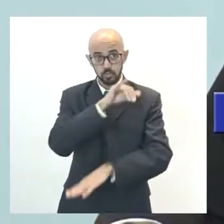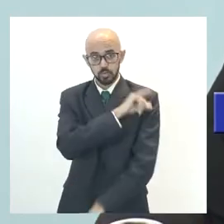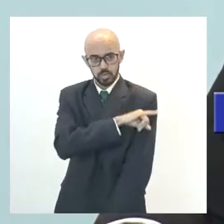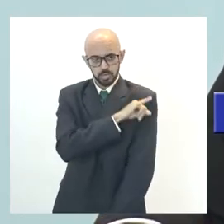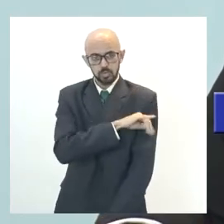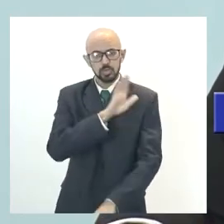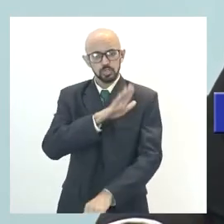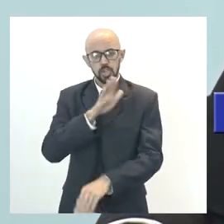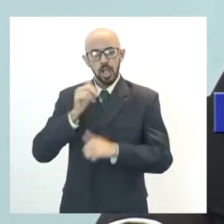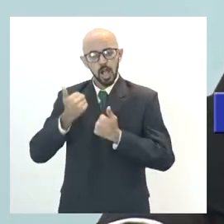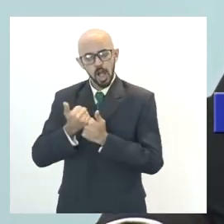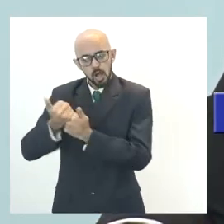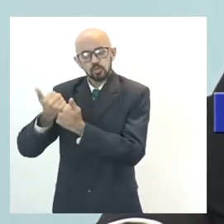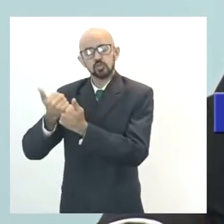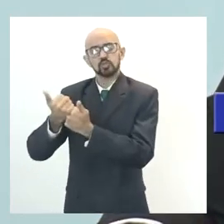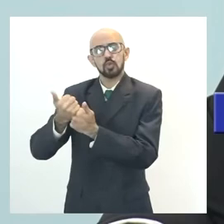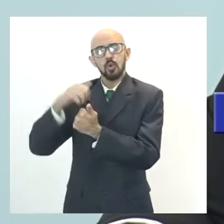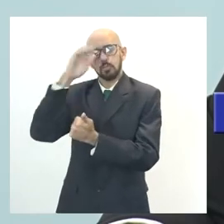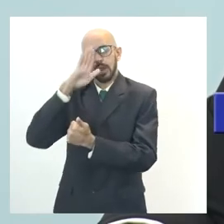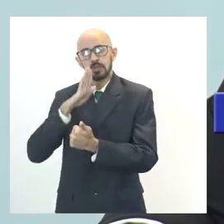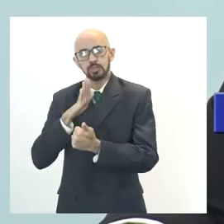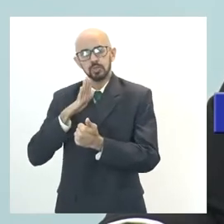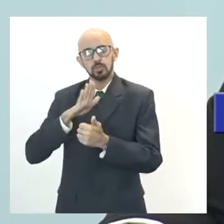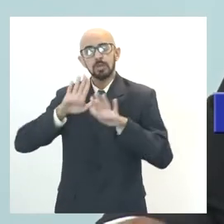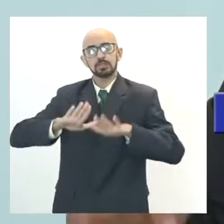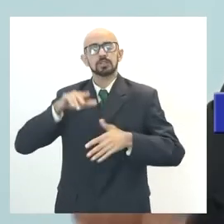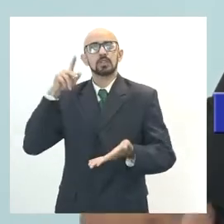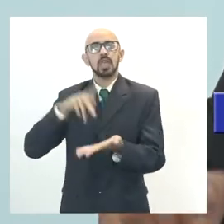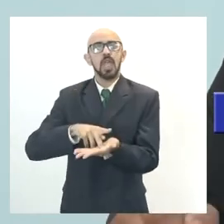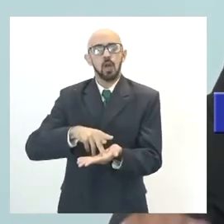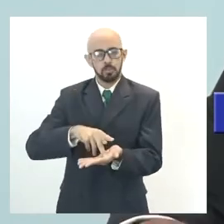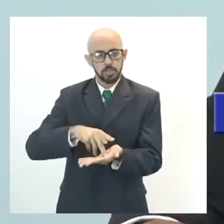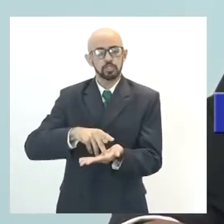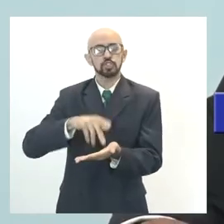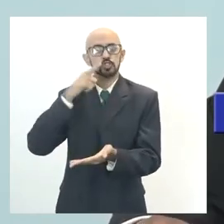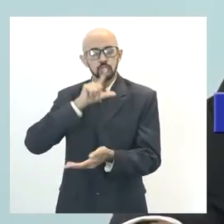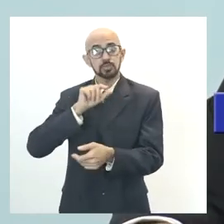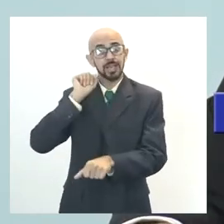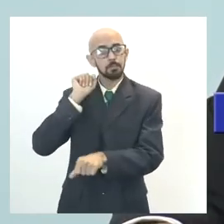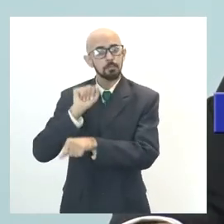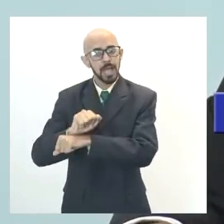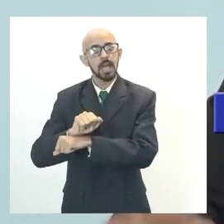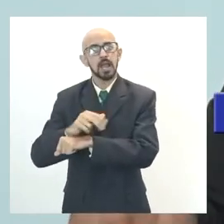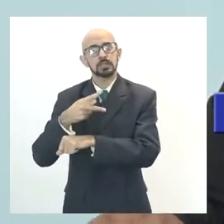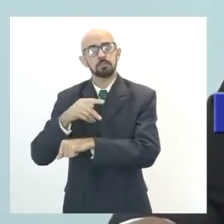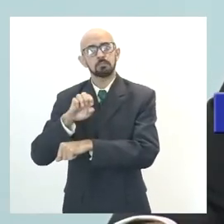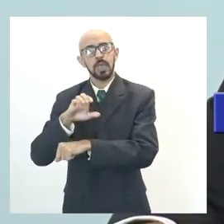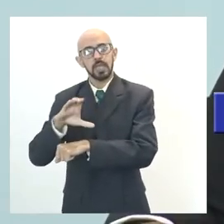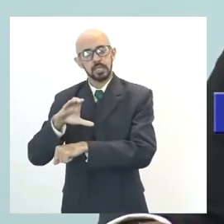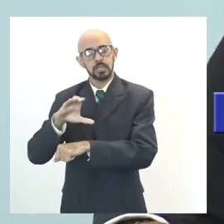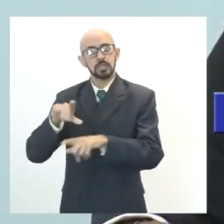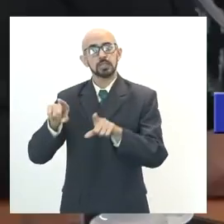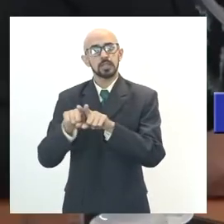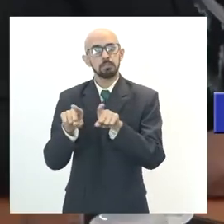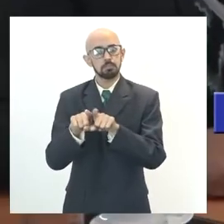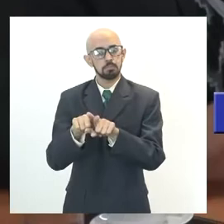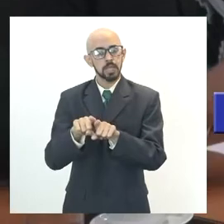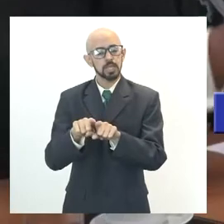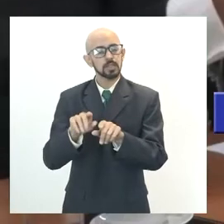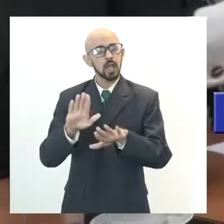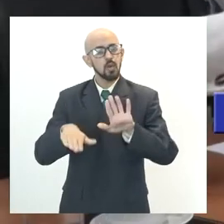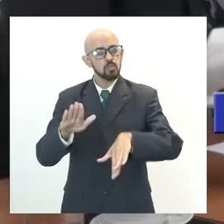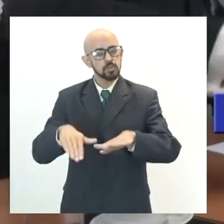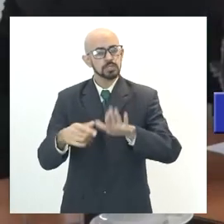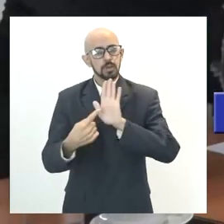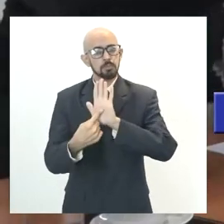solução Deputado que realmente nós conseguimos e pedir essa técnica e talvez apresentasse com